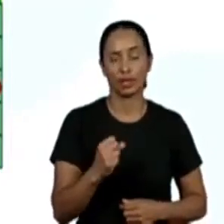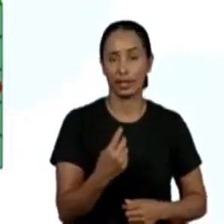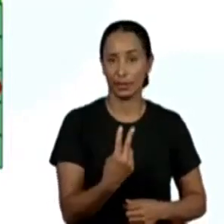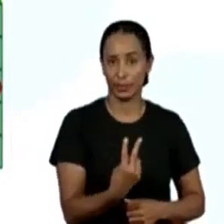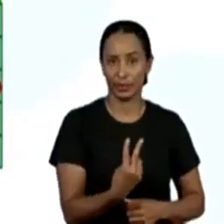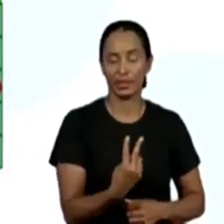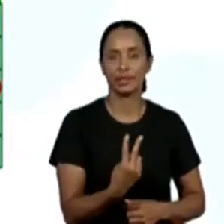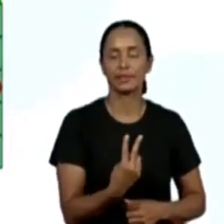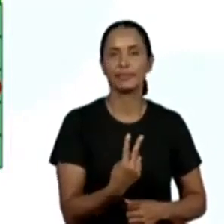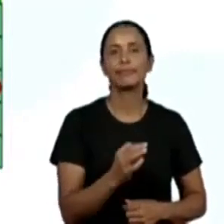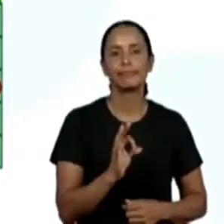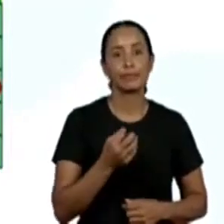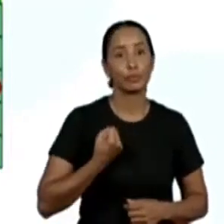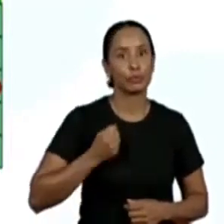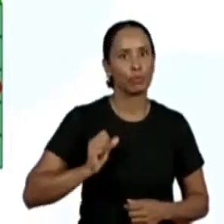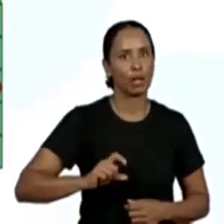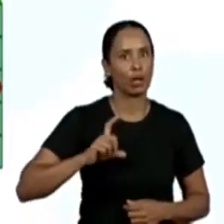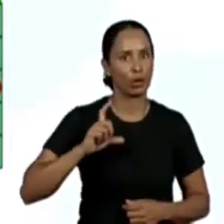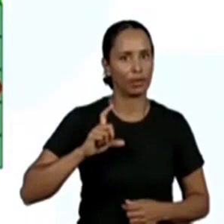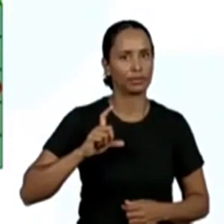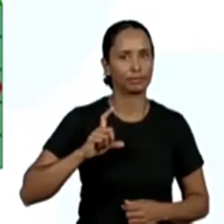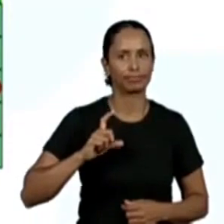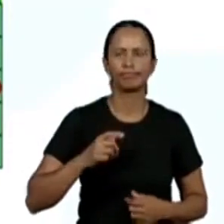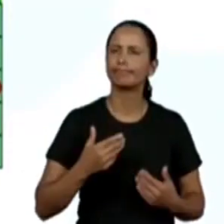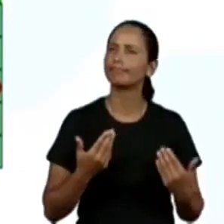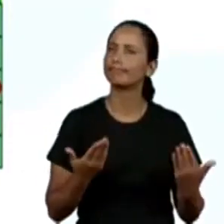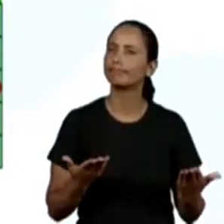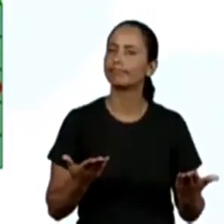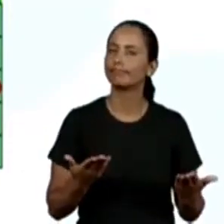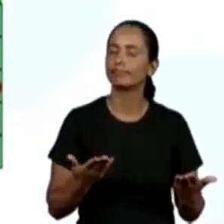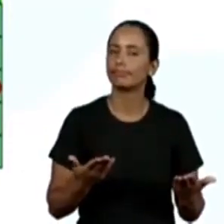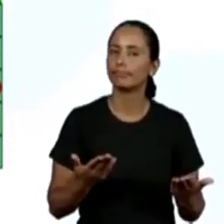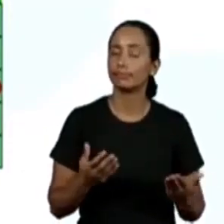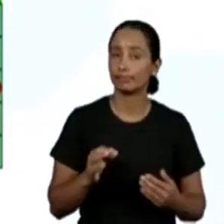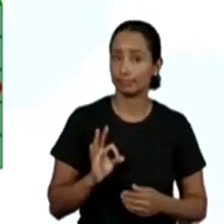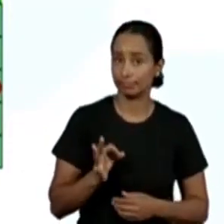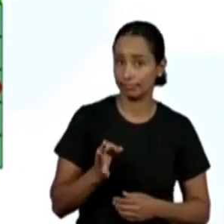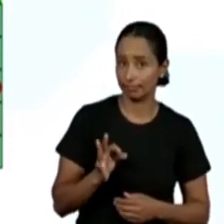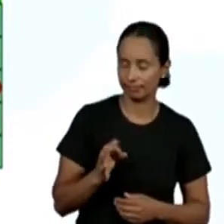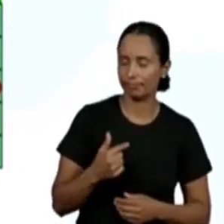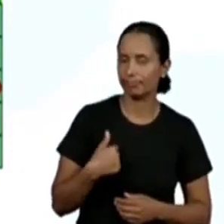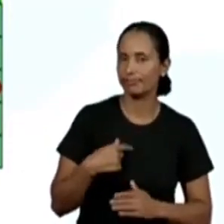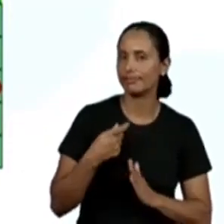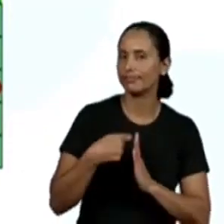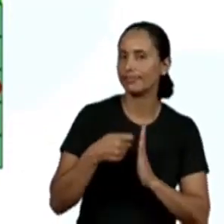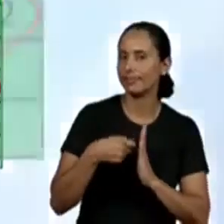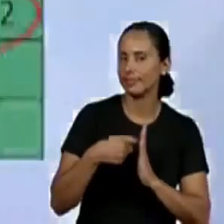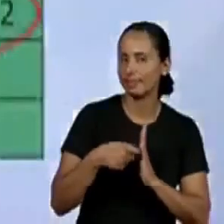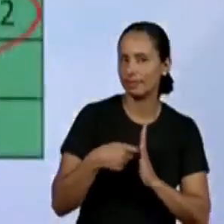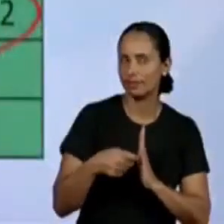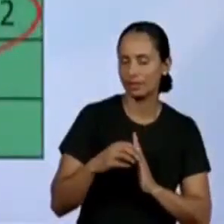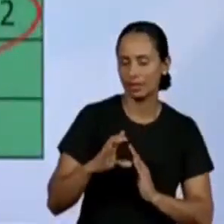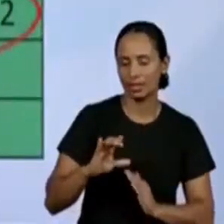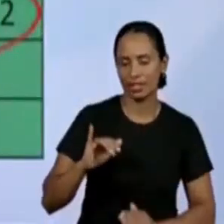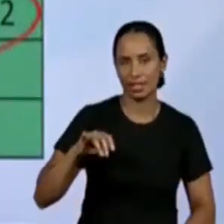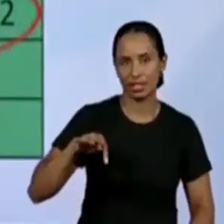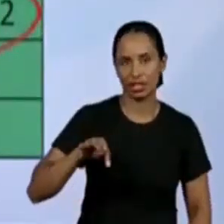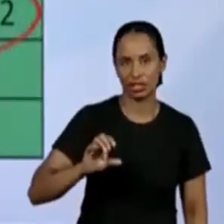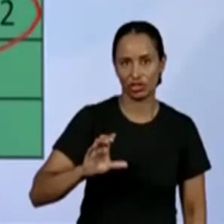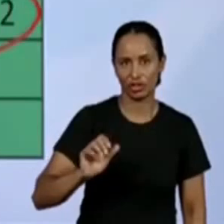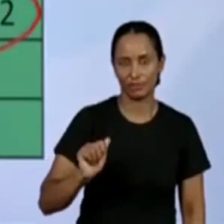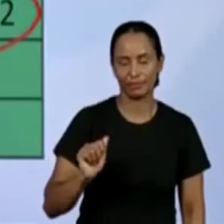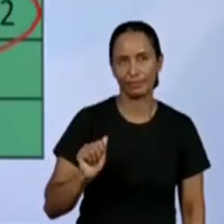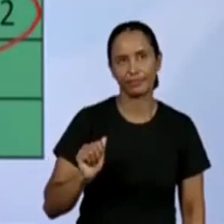64.782 aí é o maior número. Ah, beleza. Se é ele, então eu já vou escrever o da Cíntia em seguida, né?